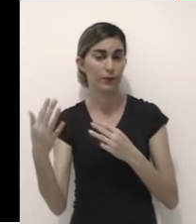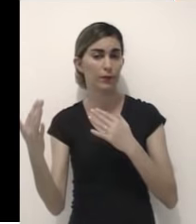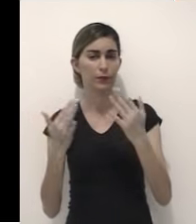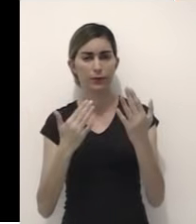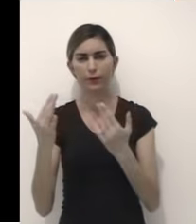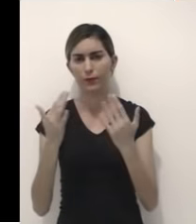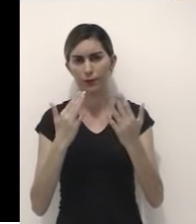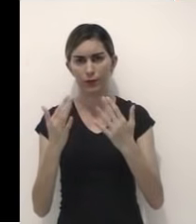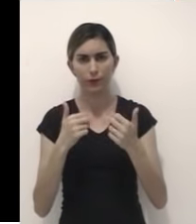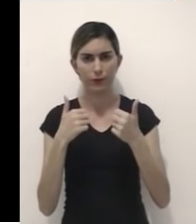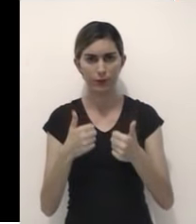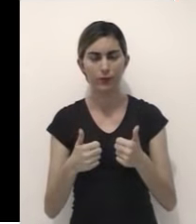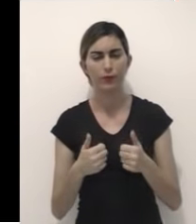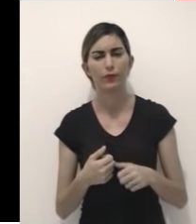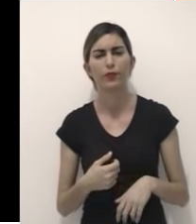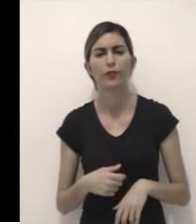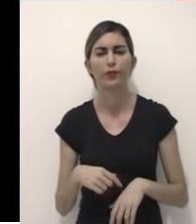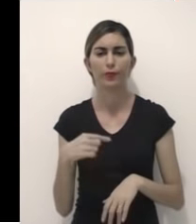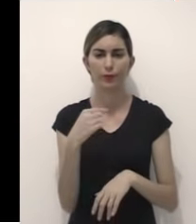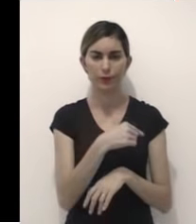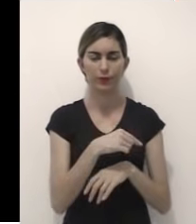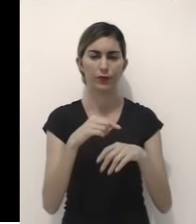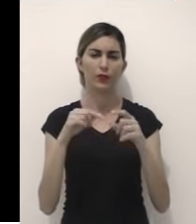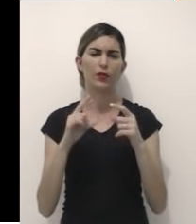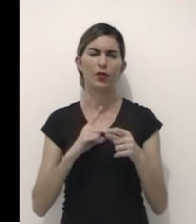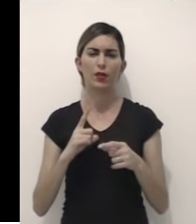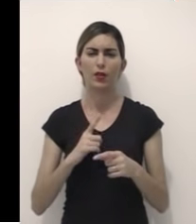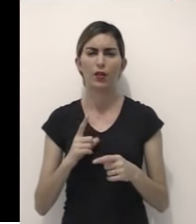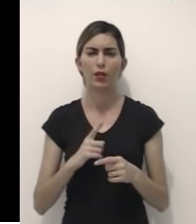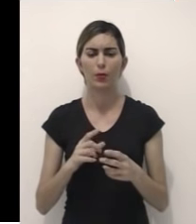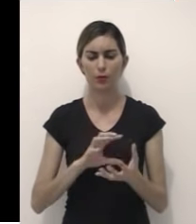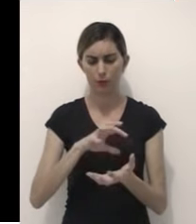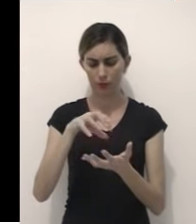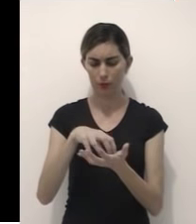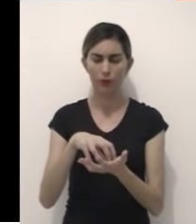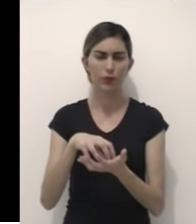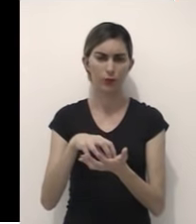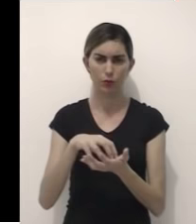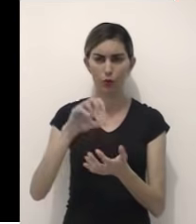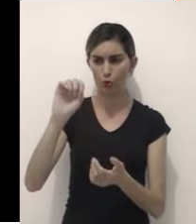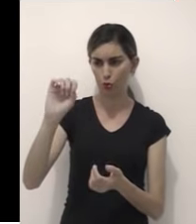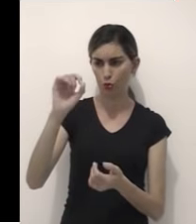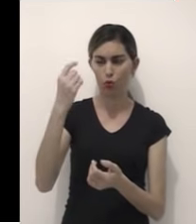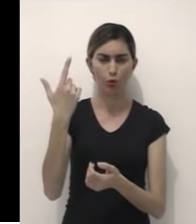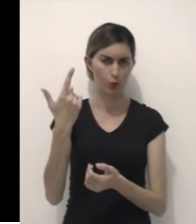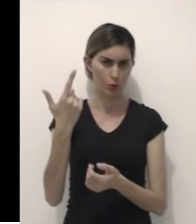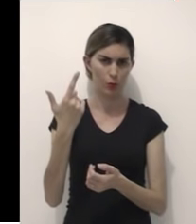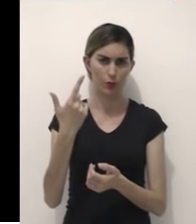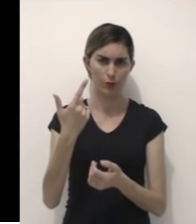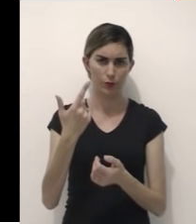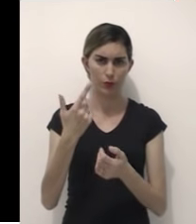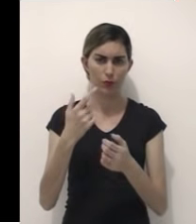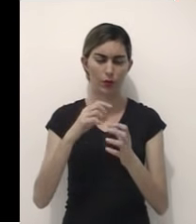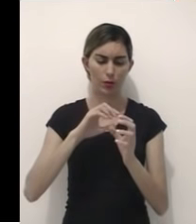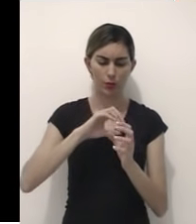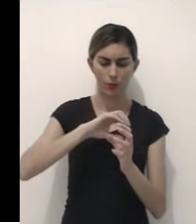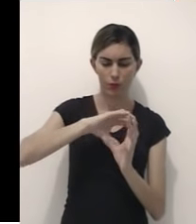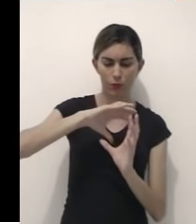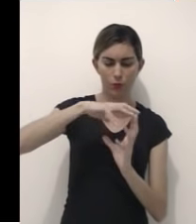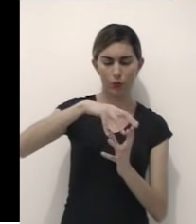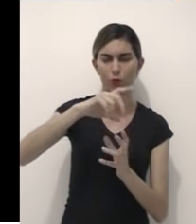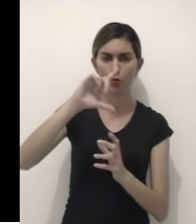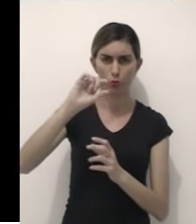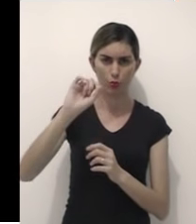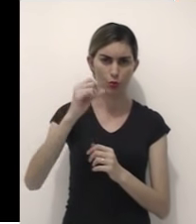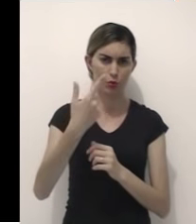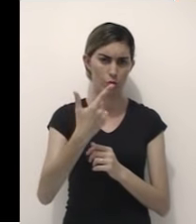imagem fazendo esse comparativo, tá? Nesse esquema, nós temos aí no centro o Sol. Ao